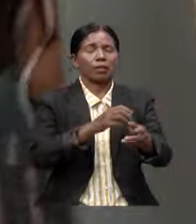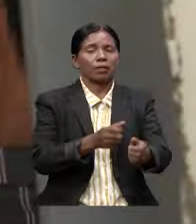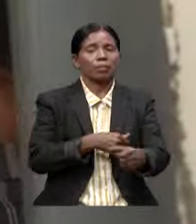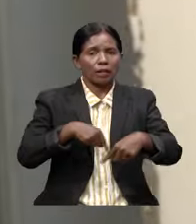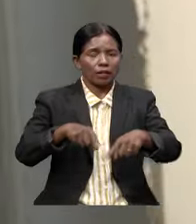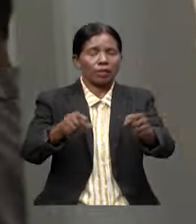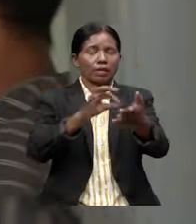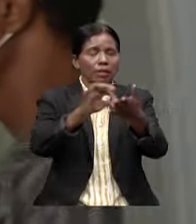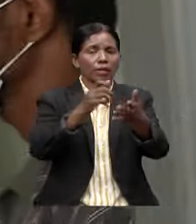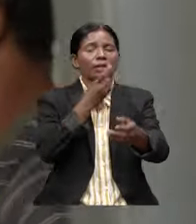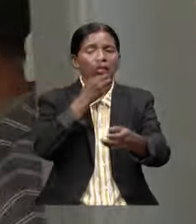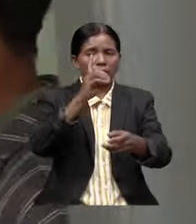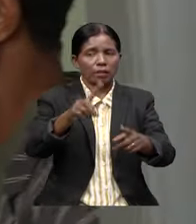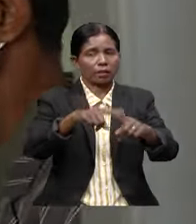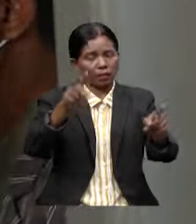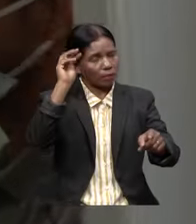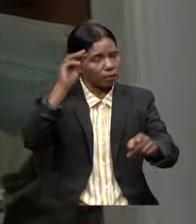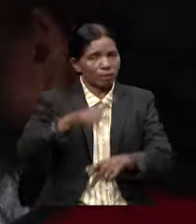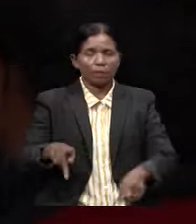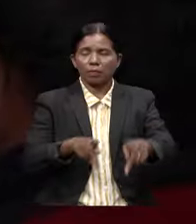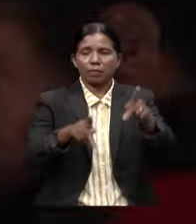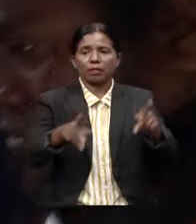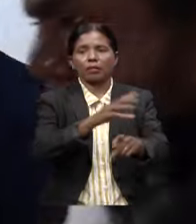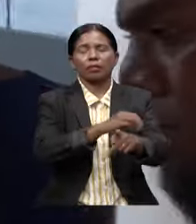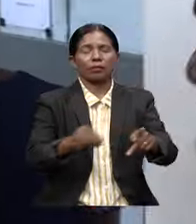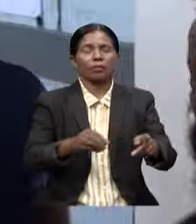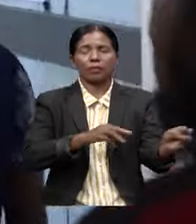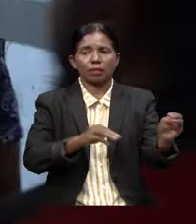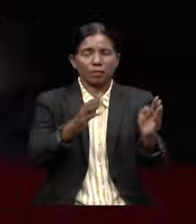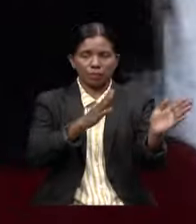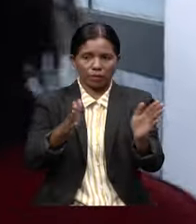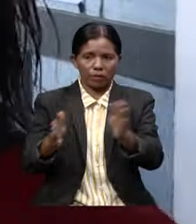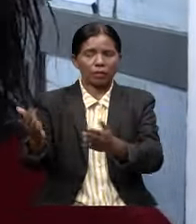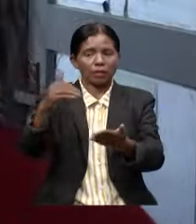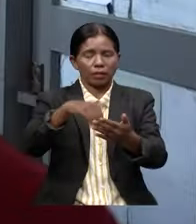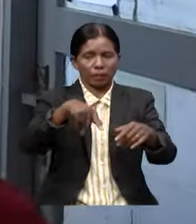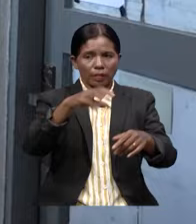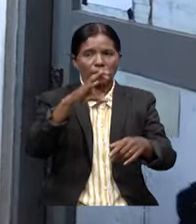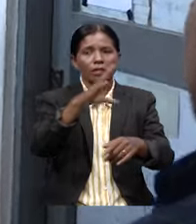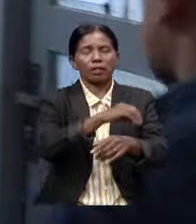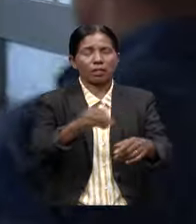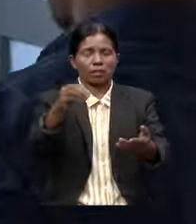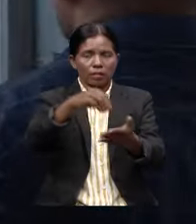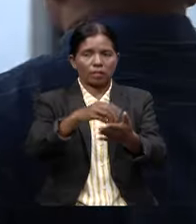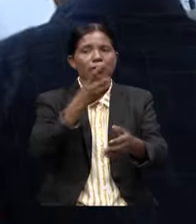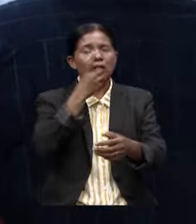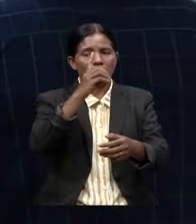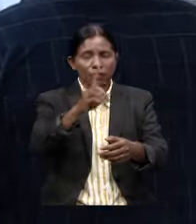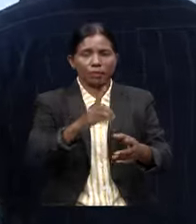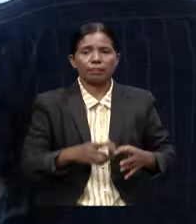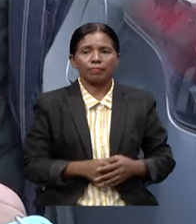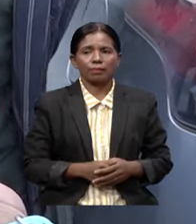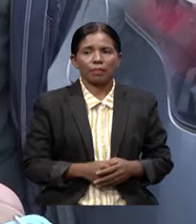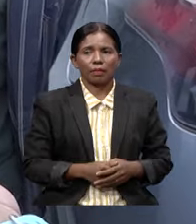declaração, liga ao caso refere, mas também o Ministério Público redistribui fali, processo, né, mais PSIC, não é precisa presta fila falia declaração. Cliente,